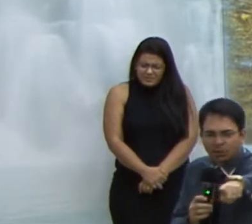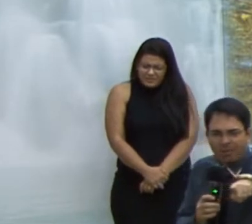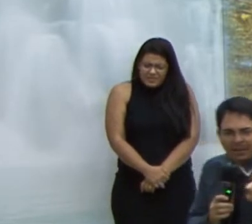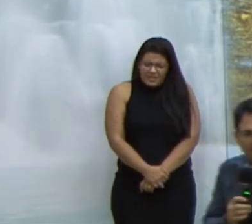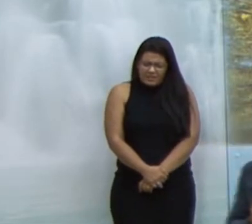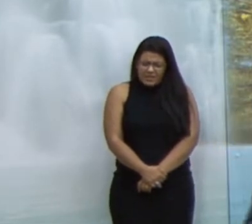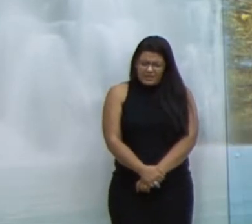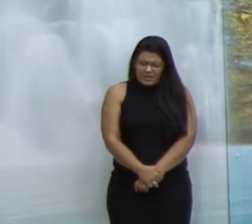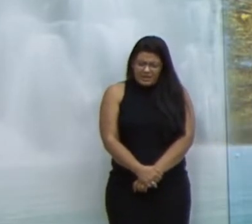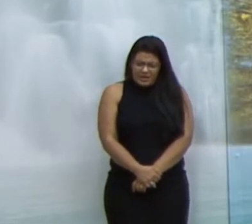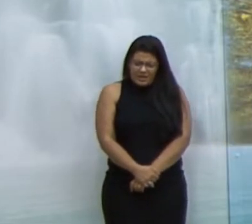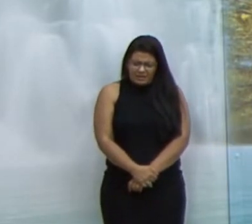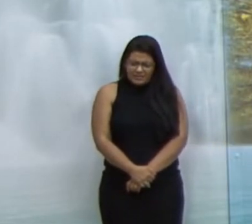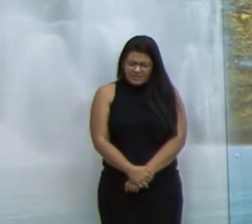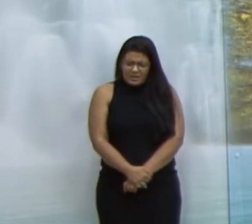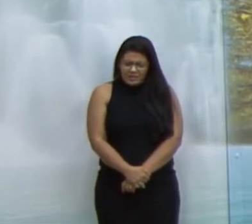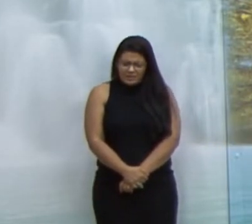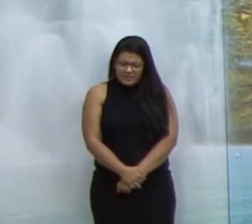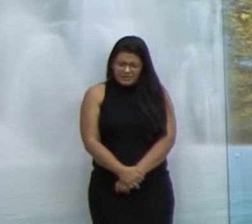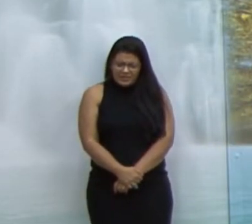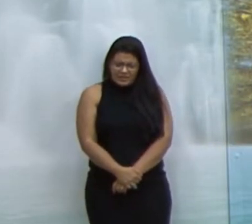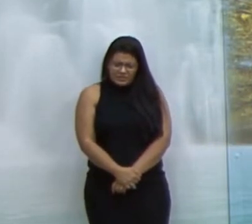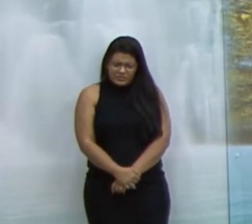que a igreja é tomada. Namai.